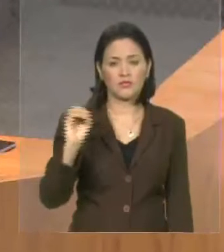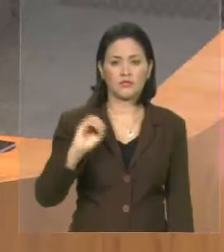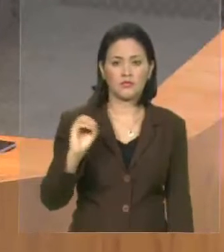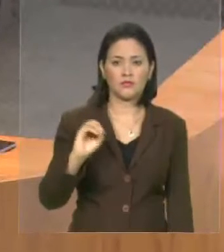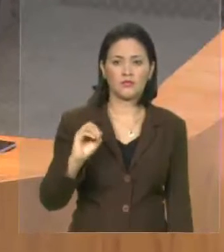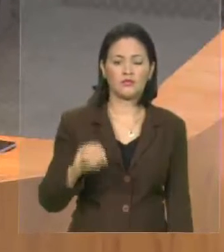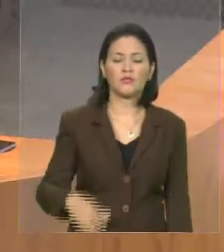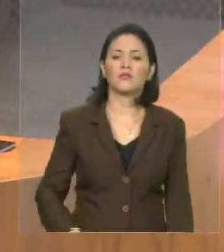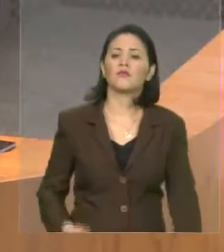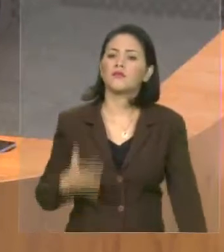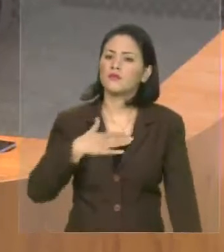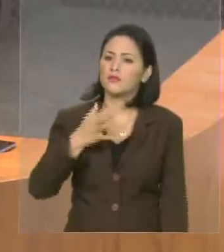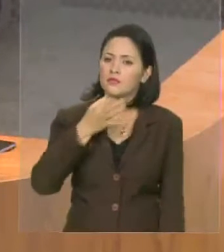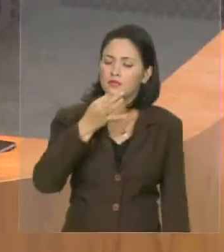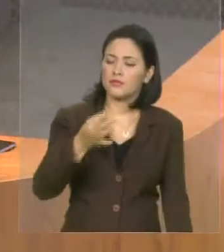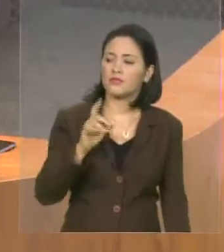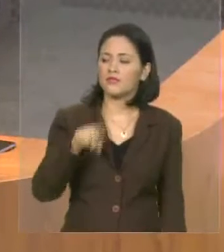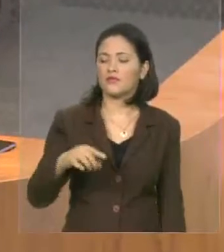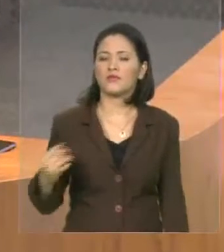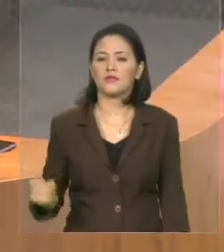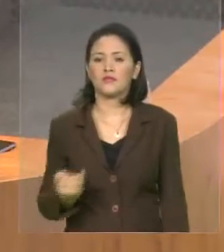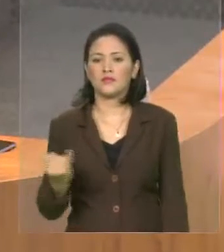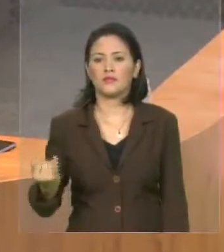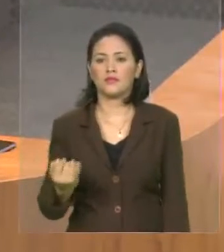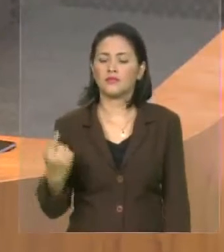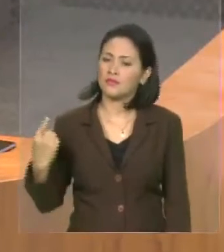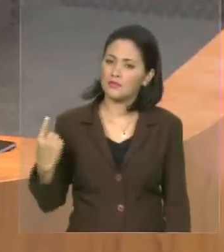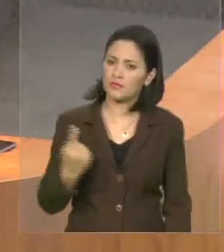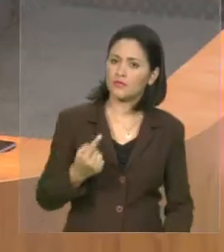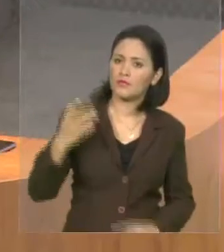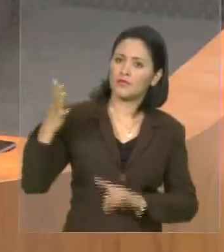achei importante subir a esta tribuna